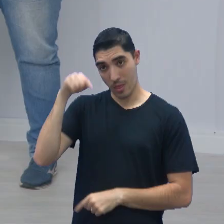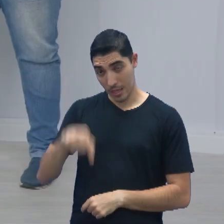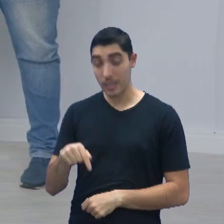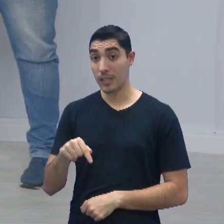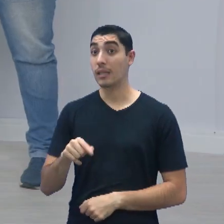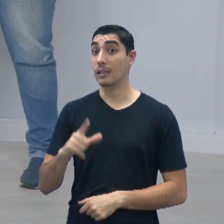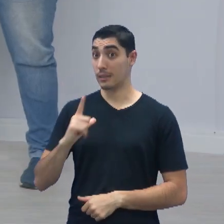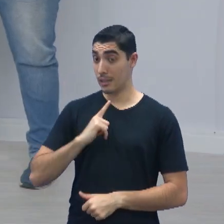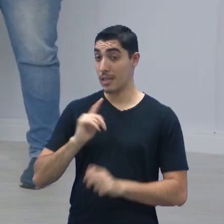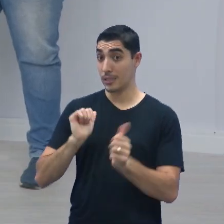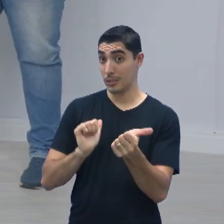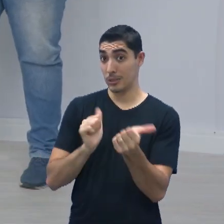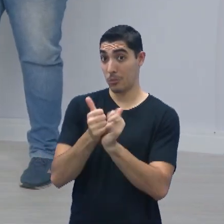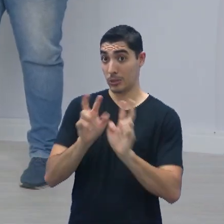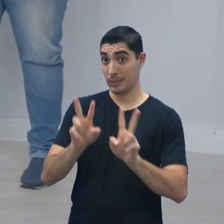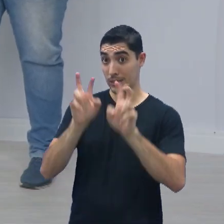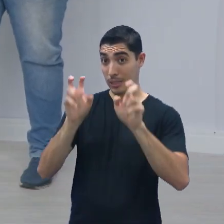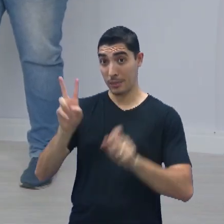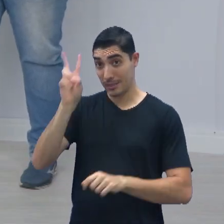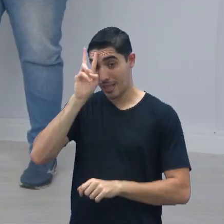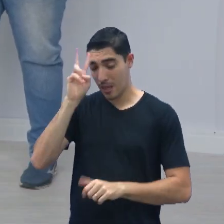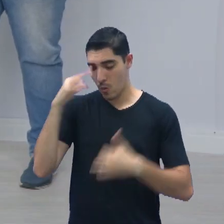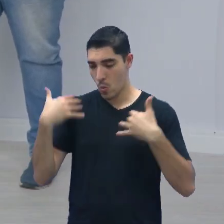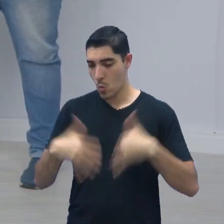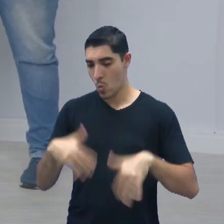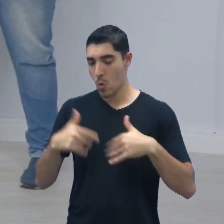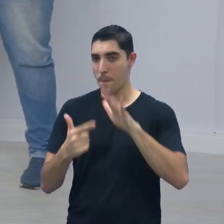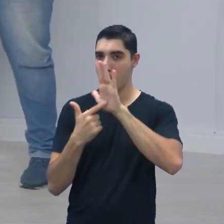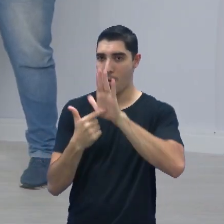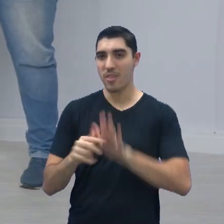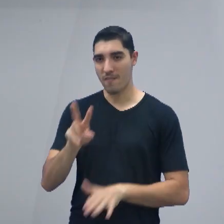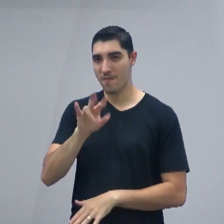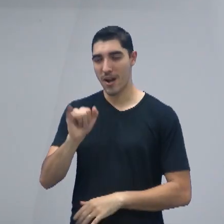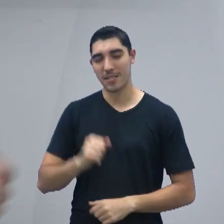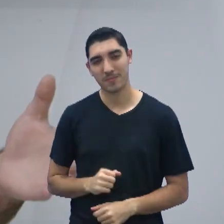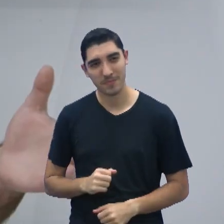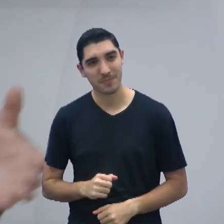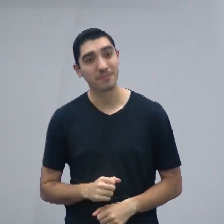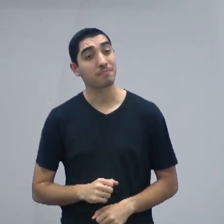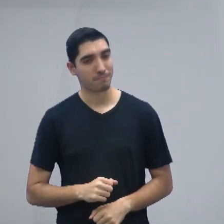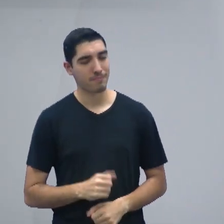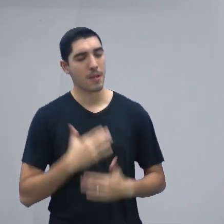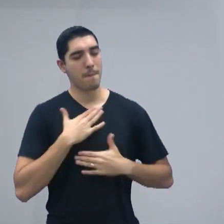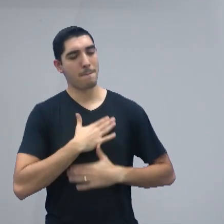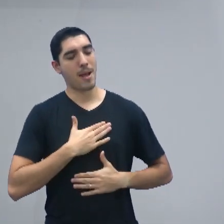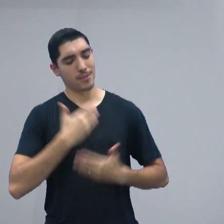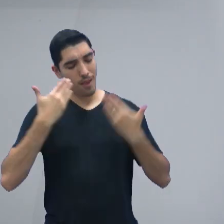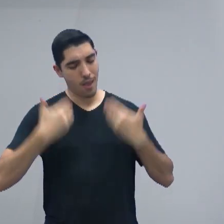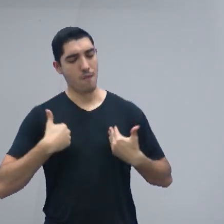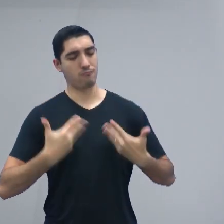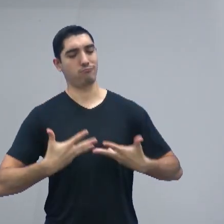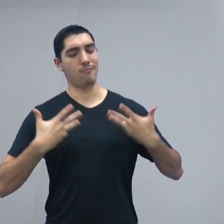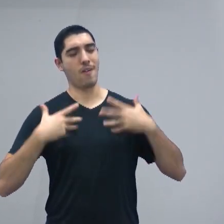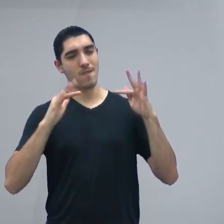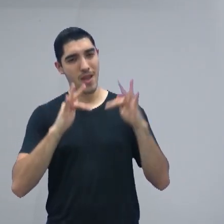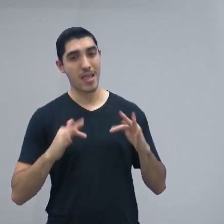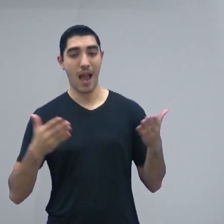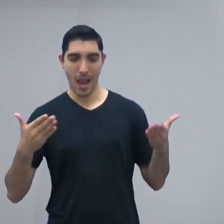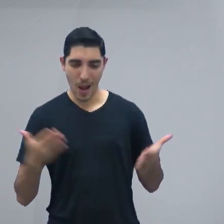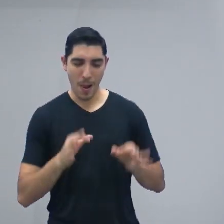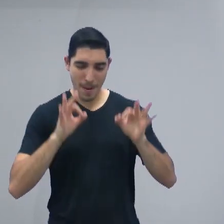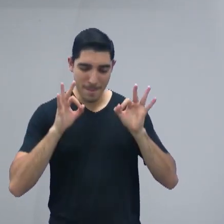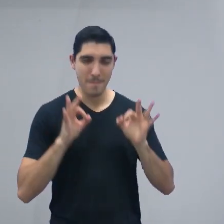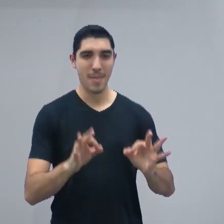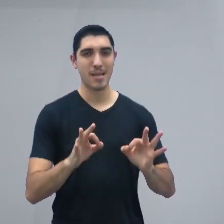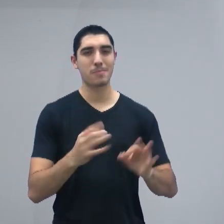muito esporte pra gente falar na segunda-feira aqui no nosso programa. Paulito. Vieira, prazer foi todo meu. Agora sim,